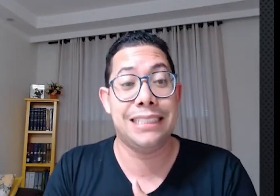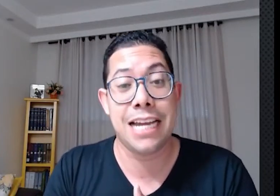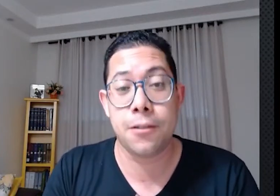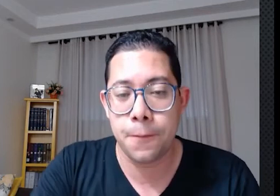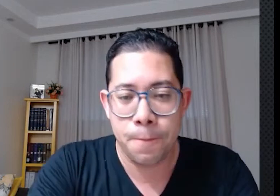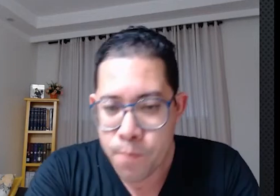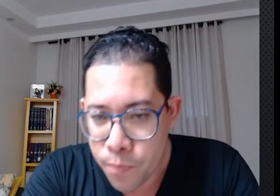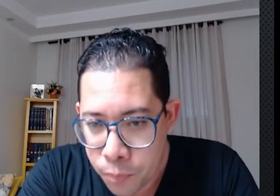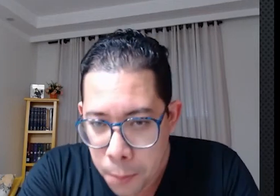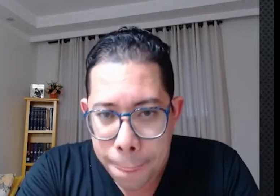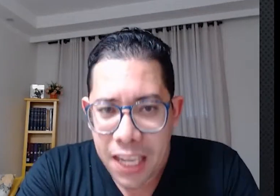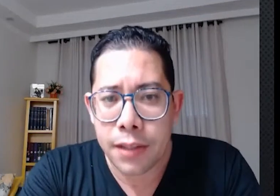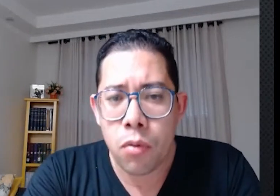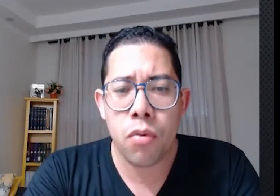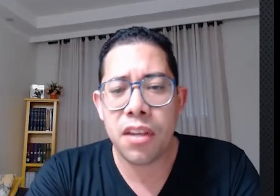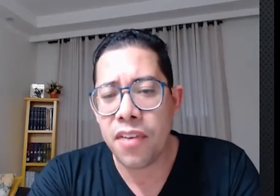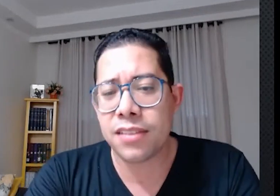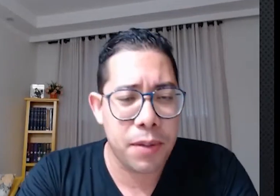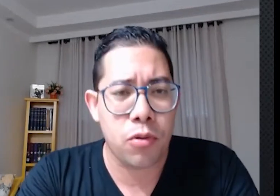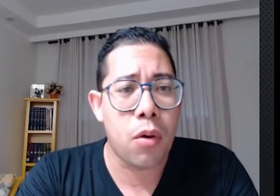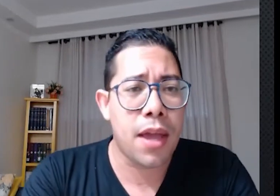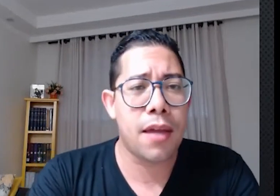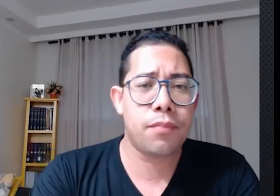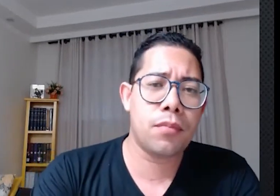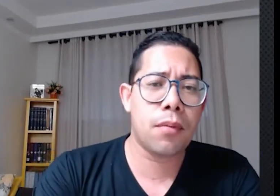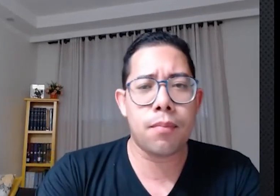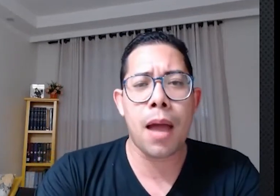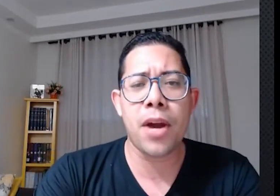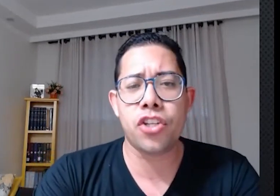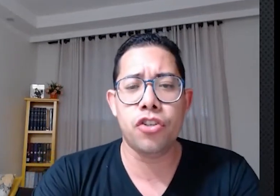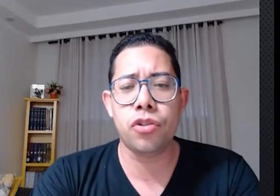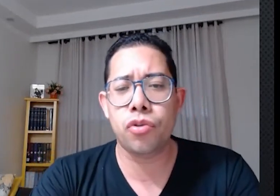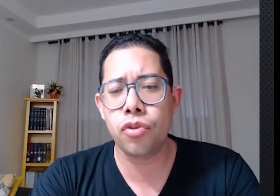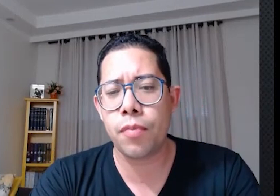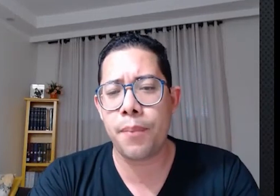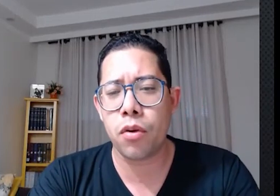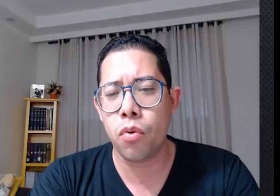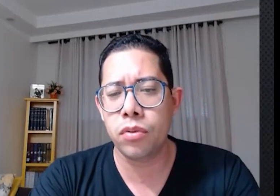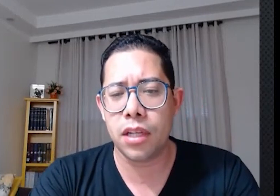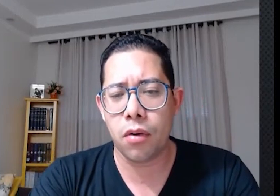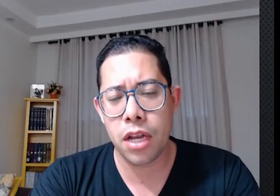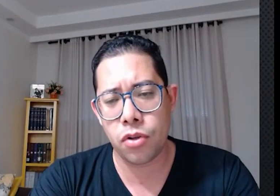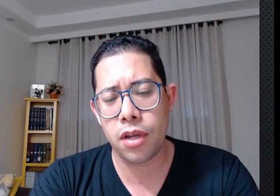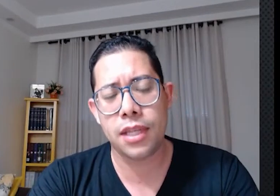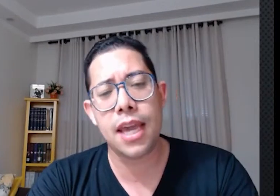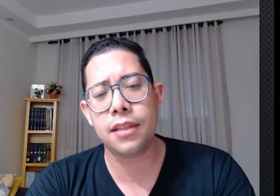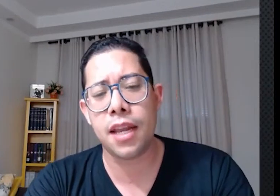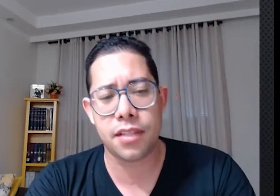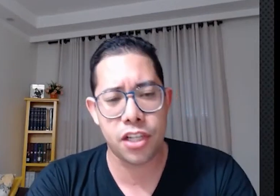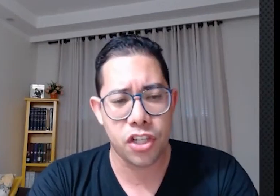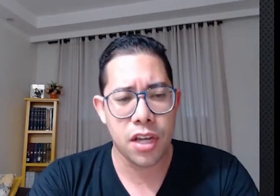acompanhar, certo? Então, o que fazer? Pessoal, a partir disso surge uma pergunta, olha só